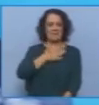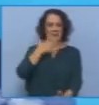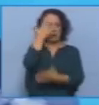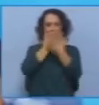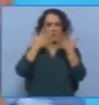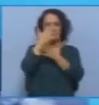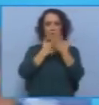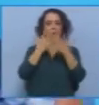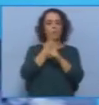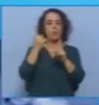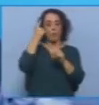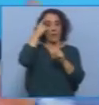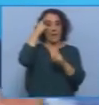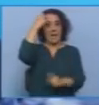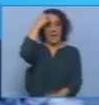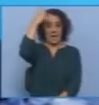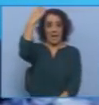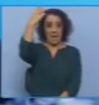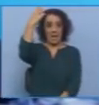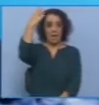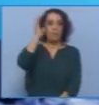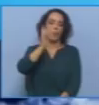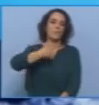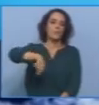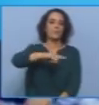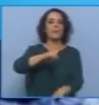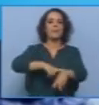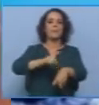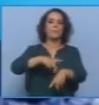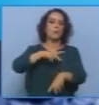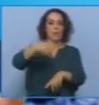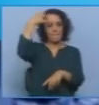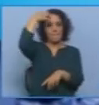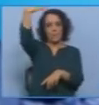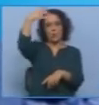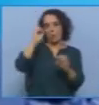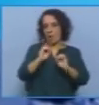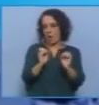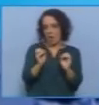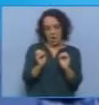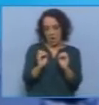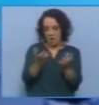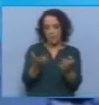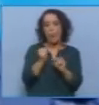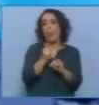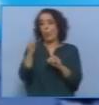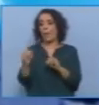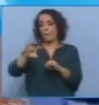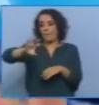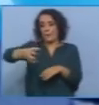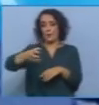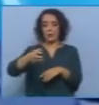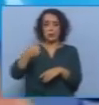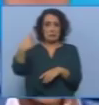Porque quando passamos em rei, para já não estamos em tempos de monarquia, pelo menos em Portugal, temos os reis e aqui no país ao lado, e